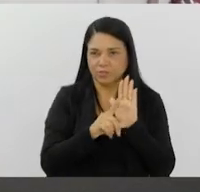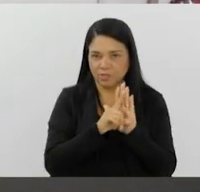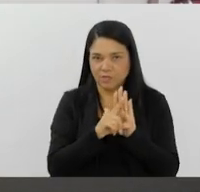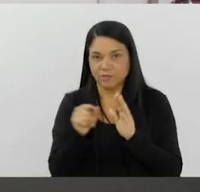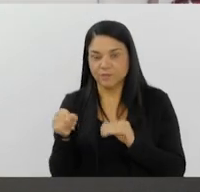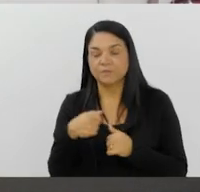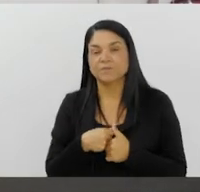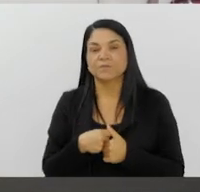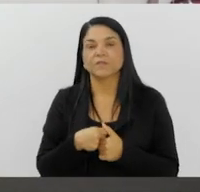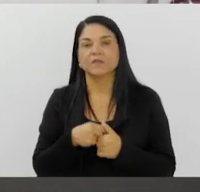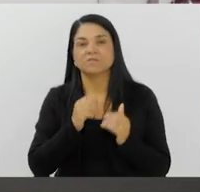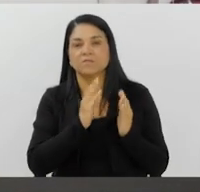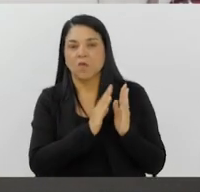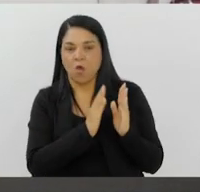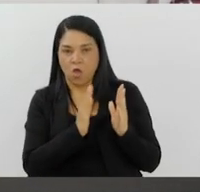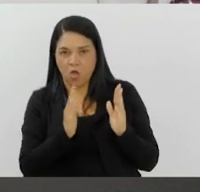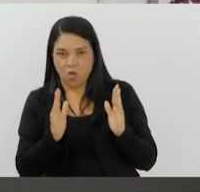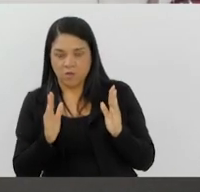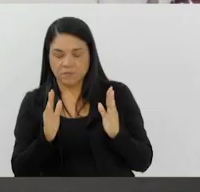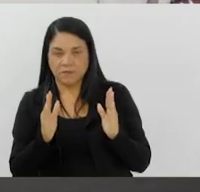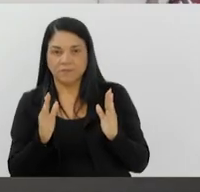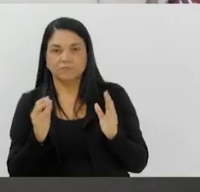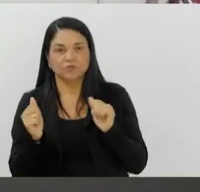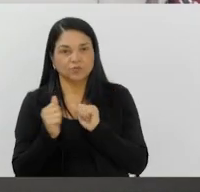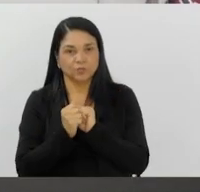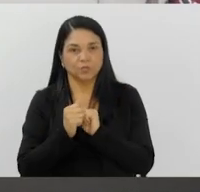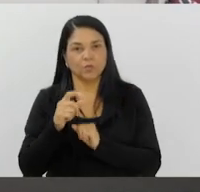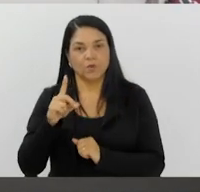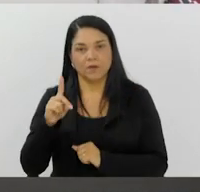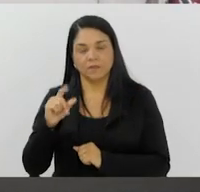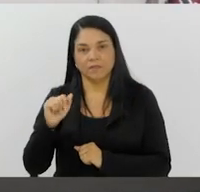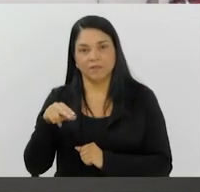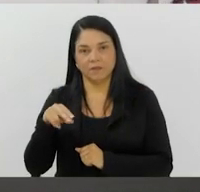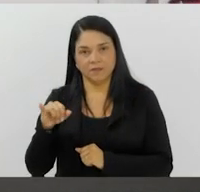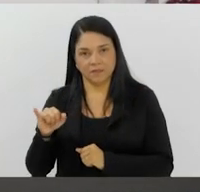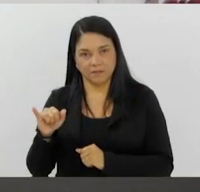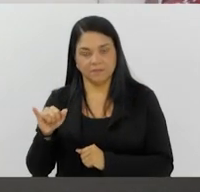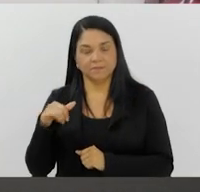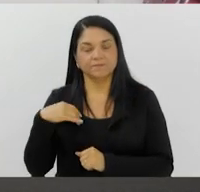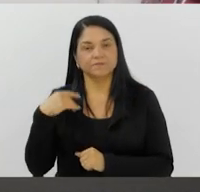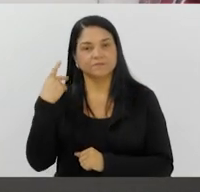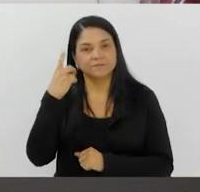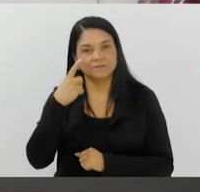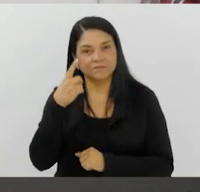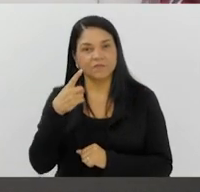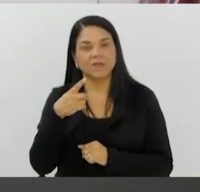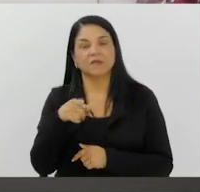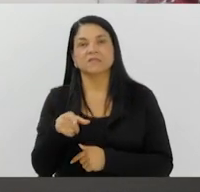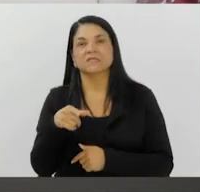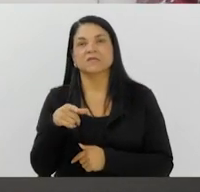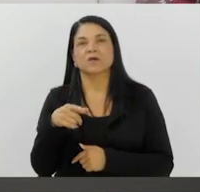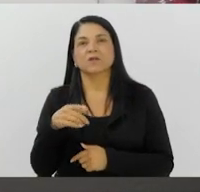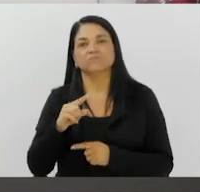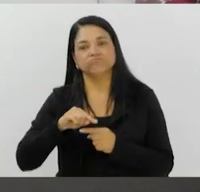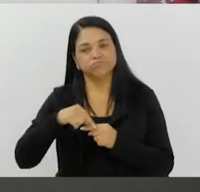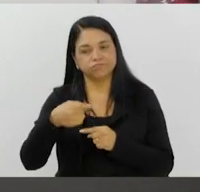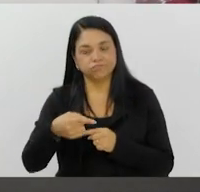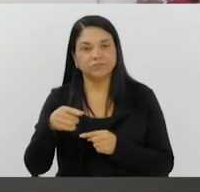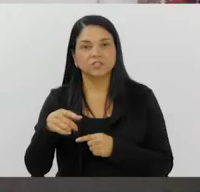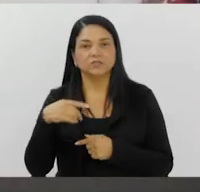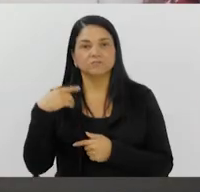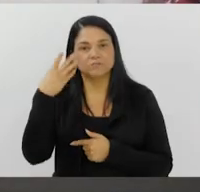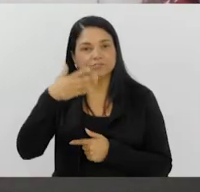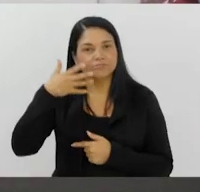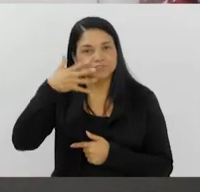eu na nossa ordem aqui que eu fiz com a Dani a seguir seria o Diego Carvalho Machado que veio aqui de